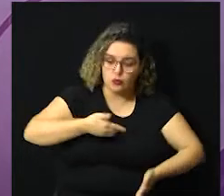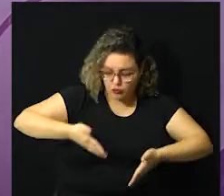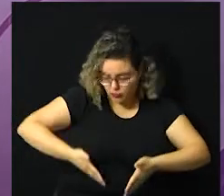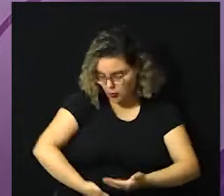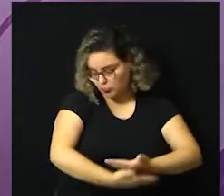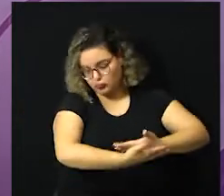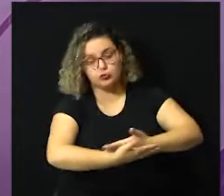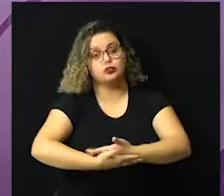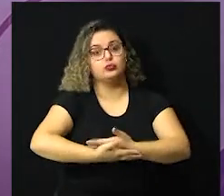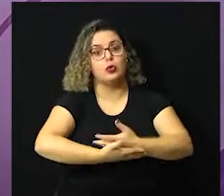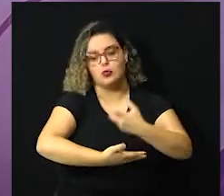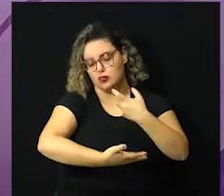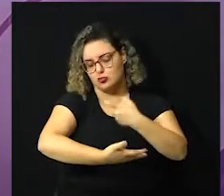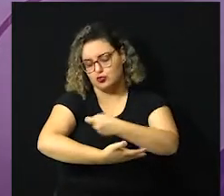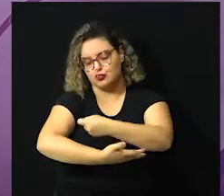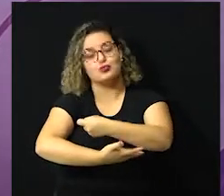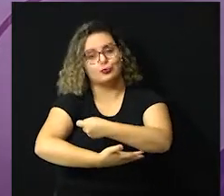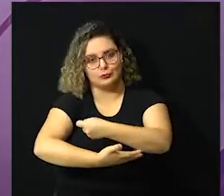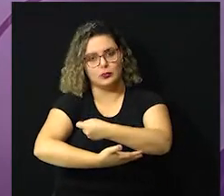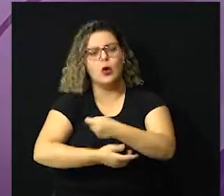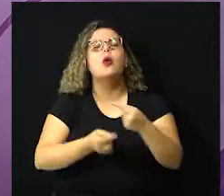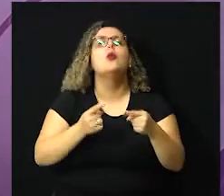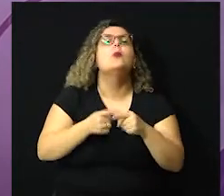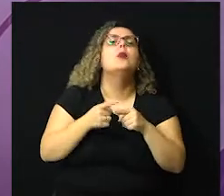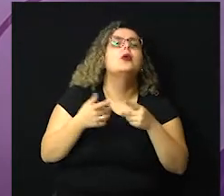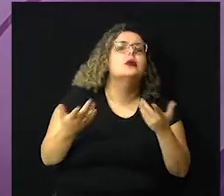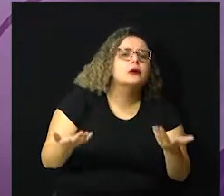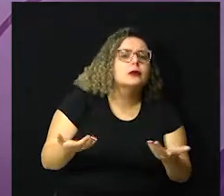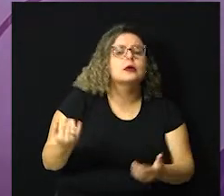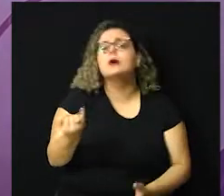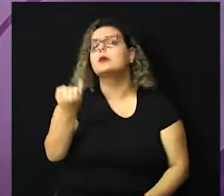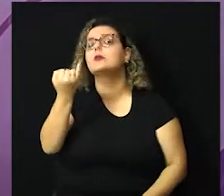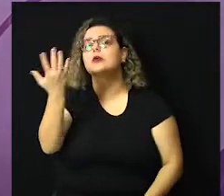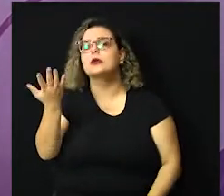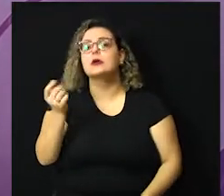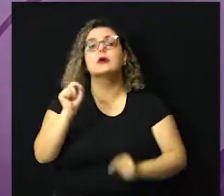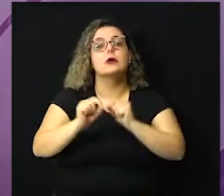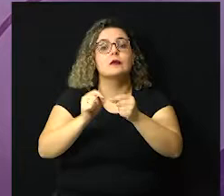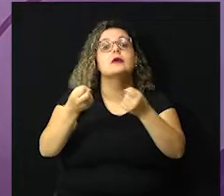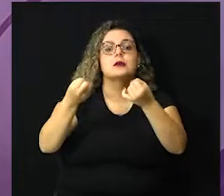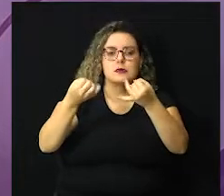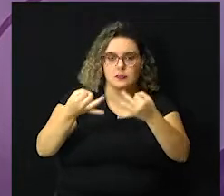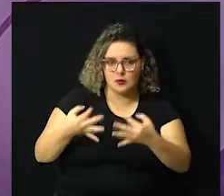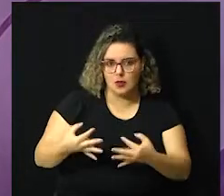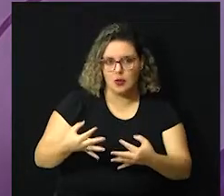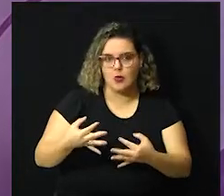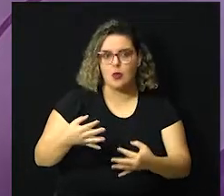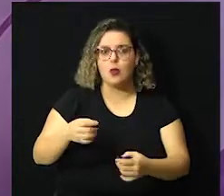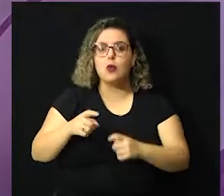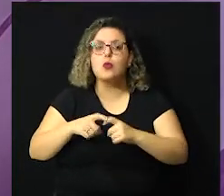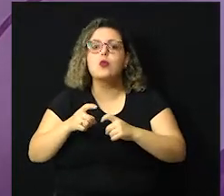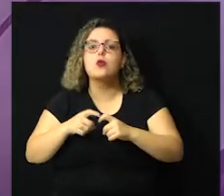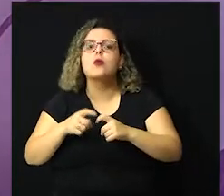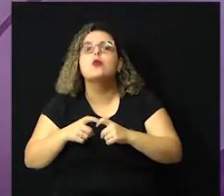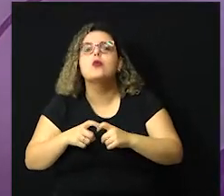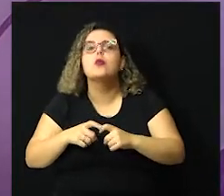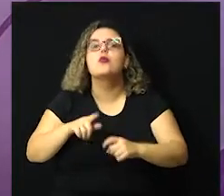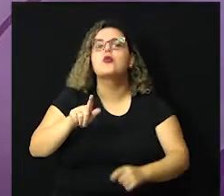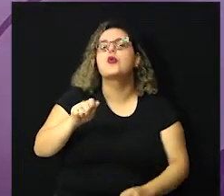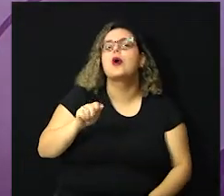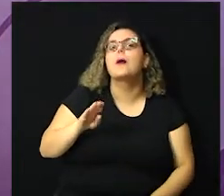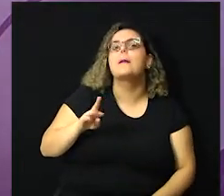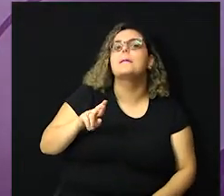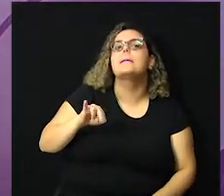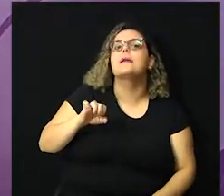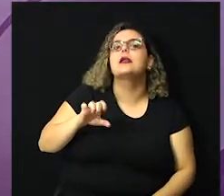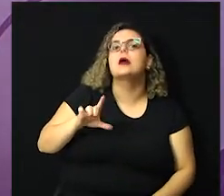bebezinho nasce, já vai lá e toma uma vacina. O porquê disso, a importância, quem vai explicar para a gente é o Edmo Atique Gabriel.